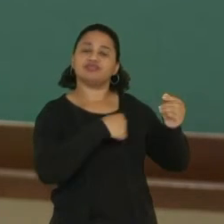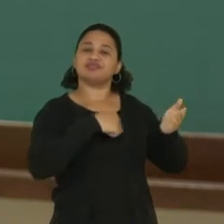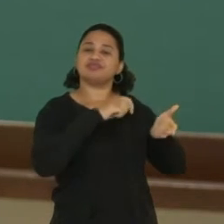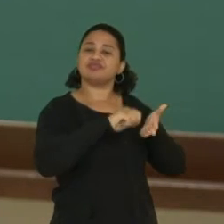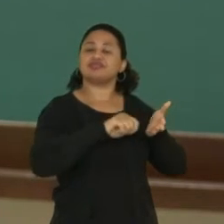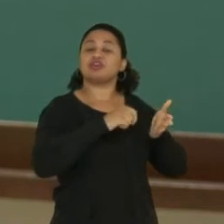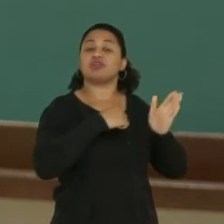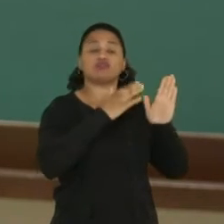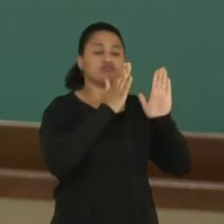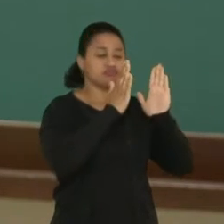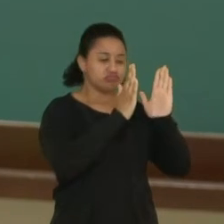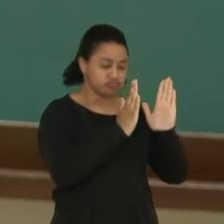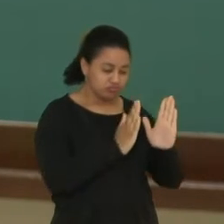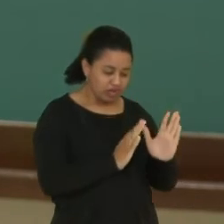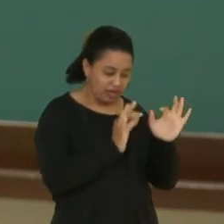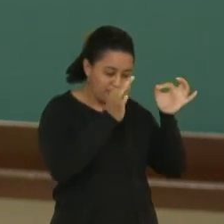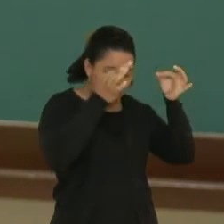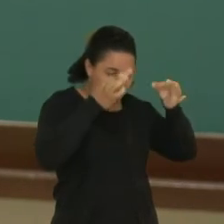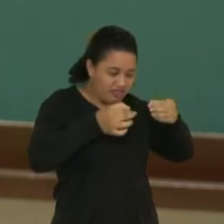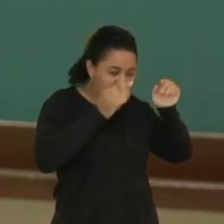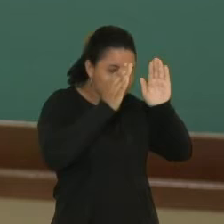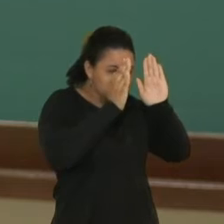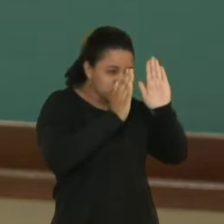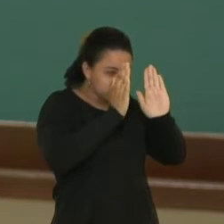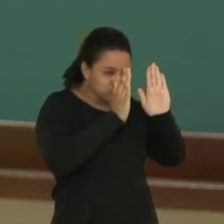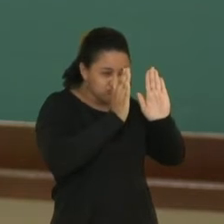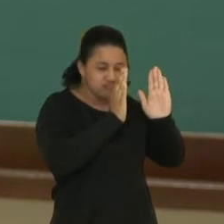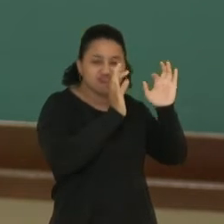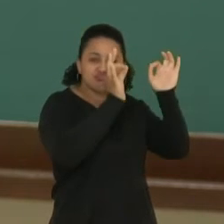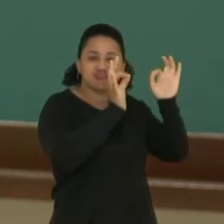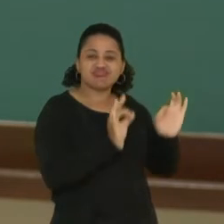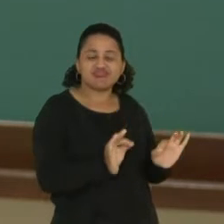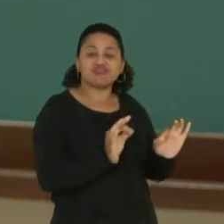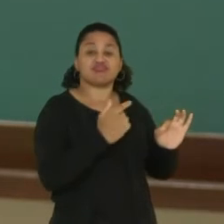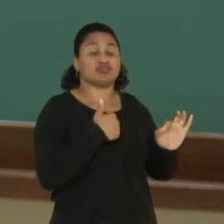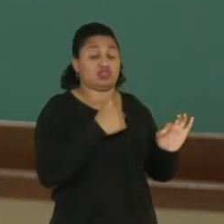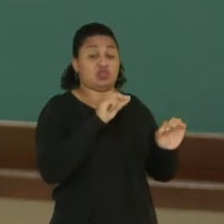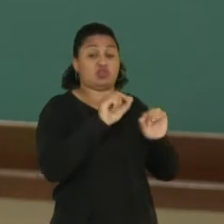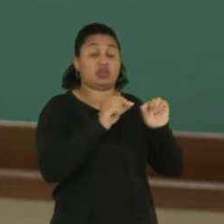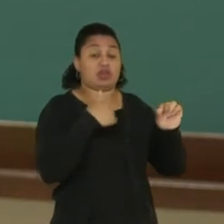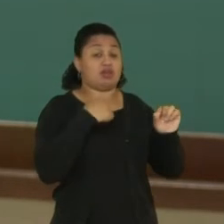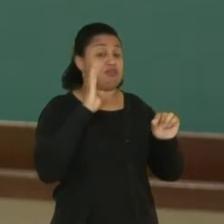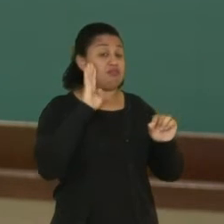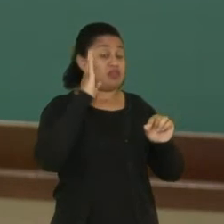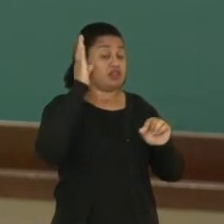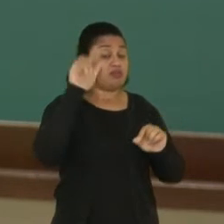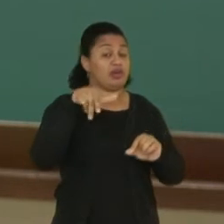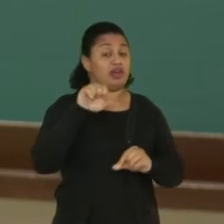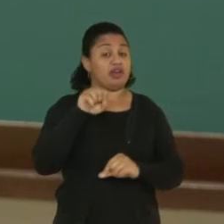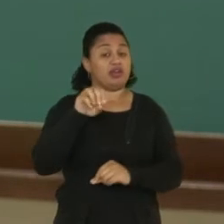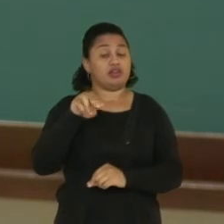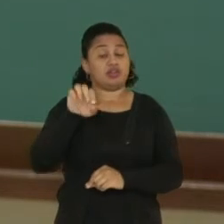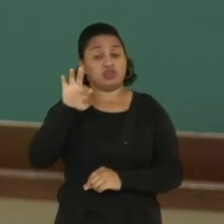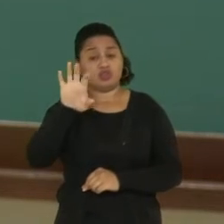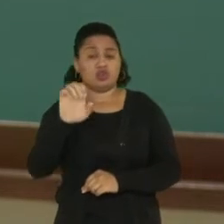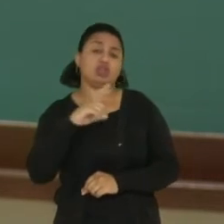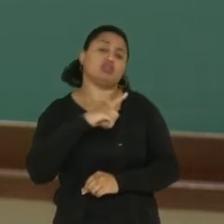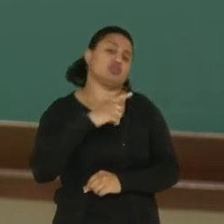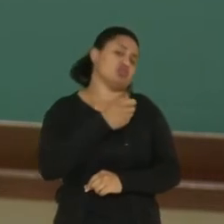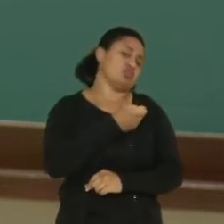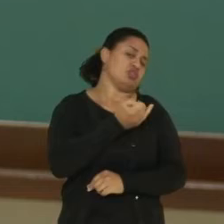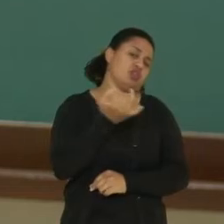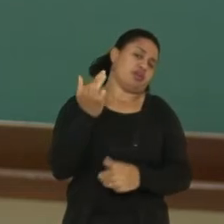a métrica perfeita. Preponderavam o quê? Os sonetos. Nós tínhamos Olavo Bilac,